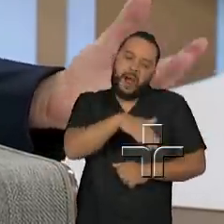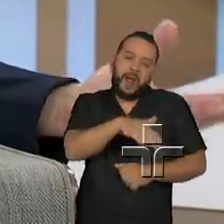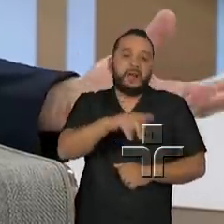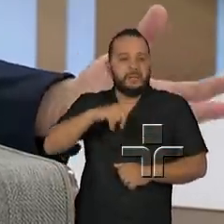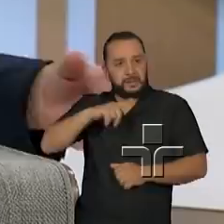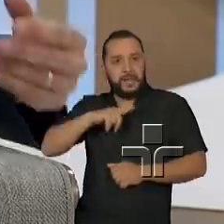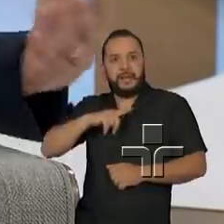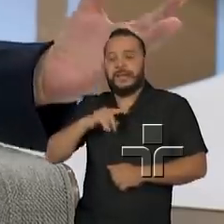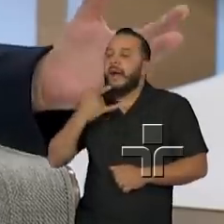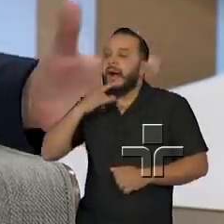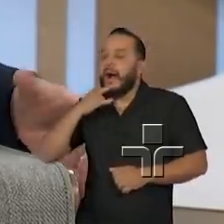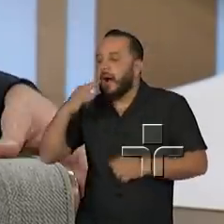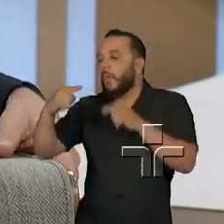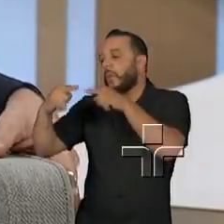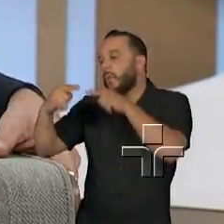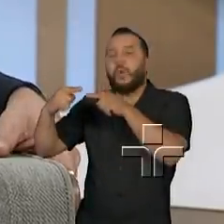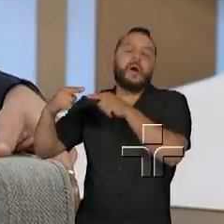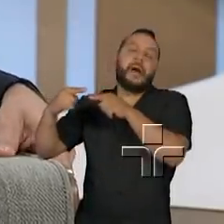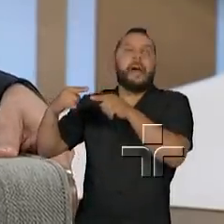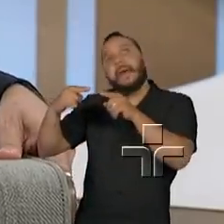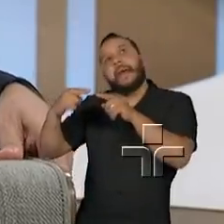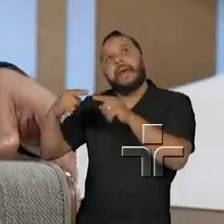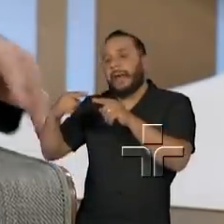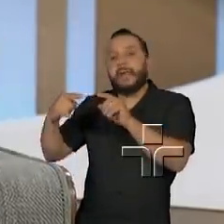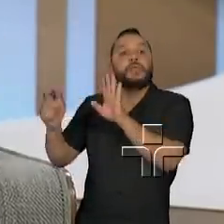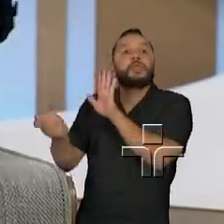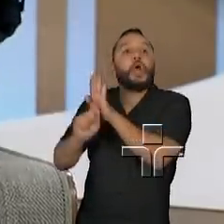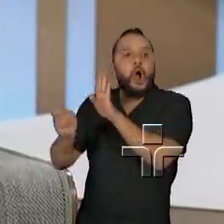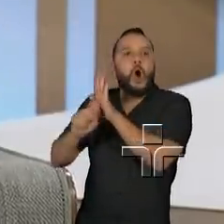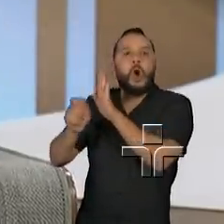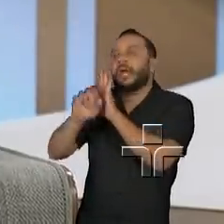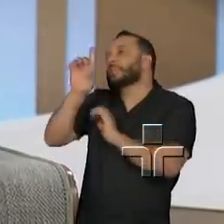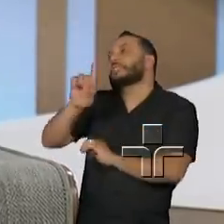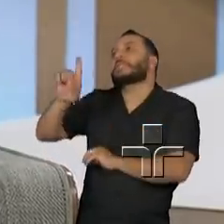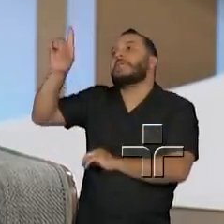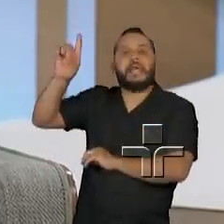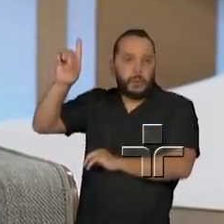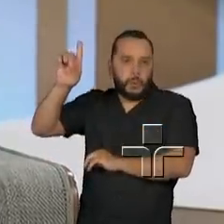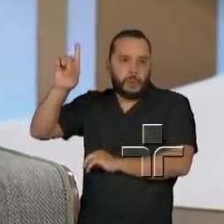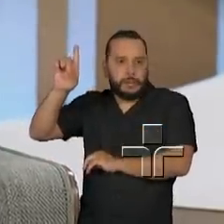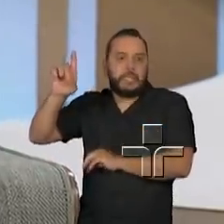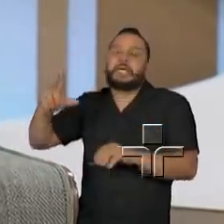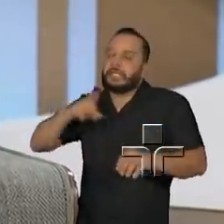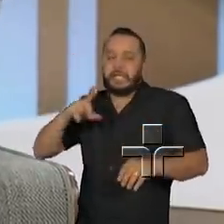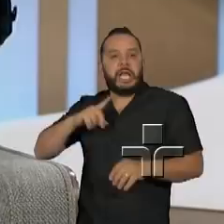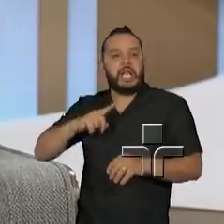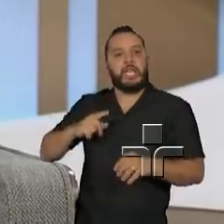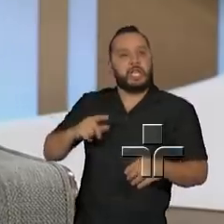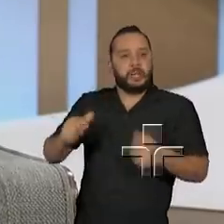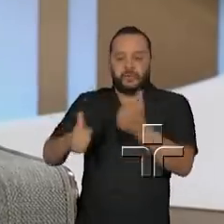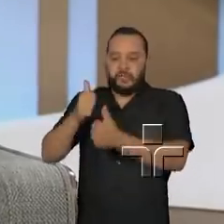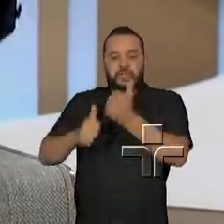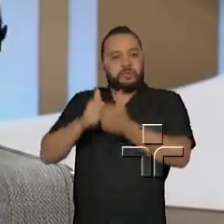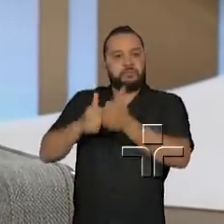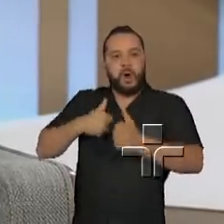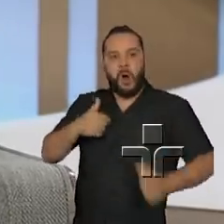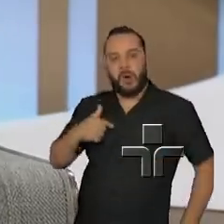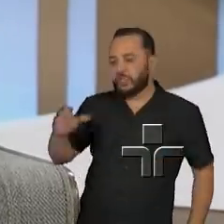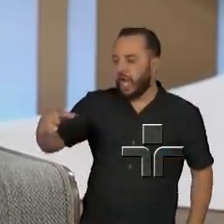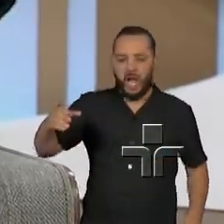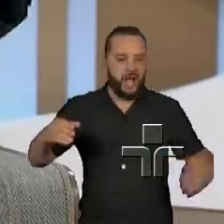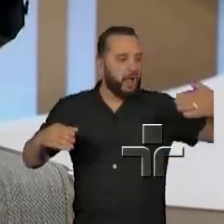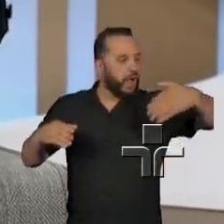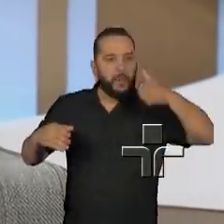como uma droga de Deus, ele é celebrado. Os jogadores de futebol são vistos, as propagandas envolvem jogadores de futebol muito bem-sucedidos, com mulheres